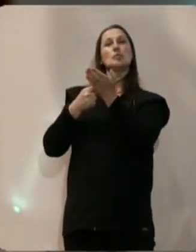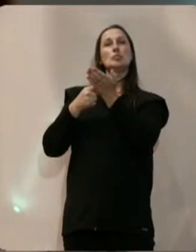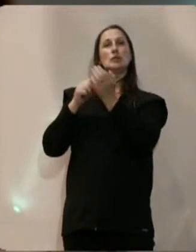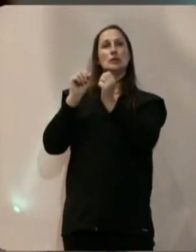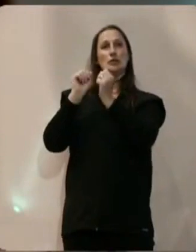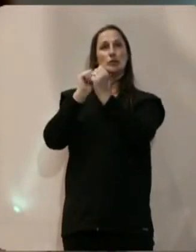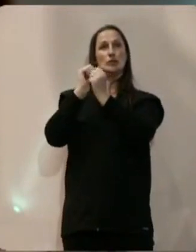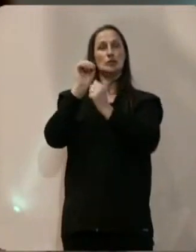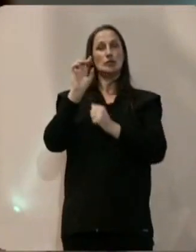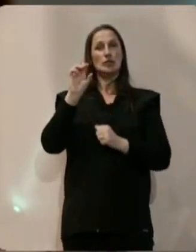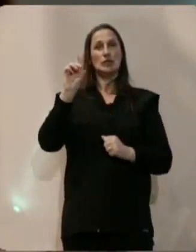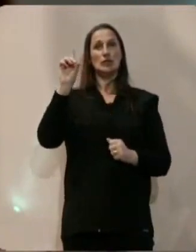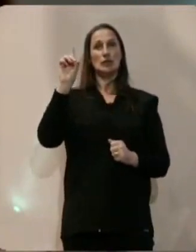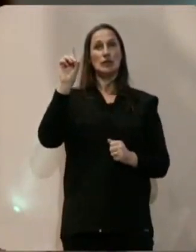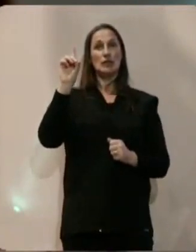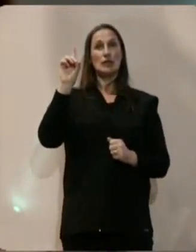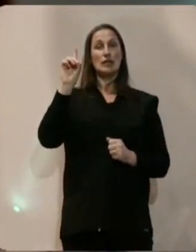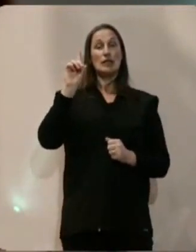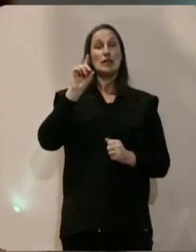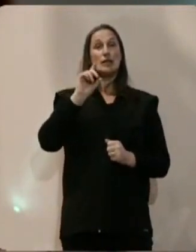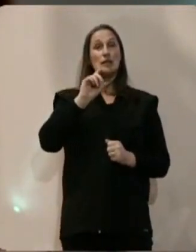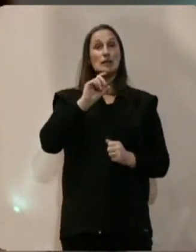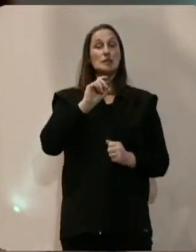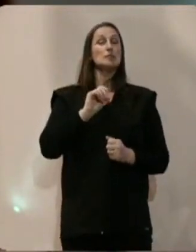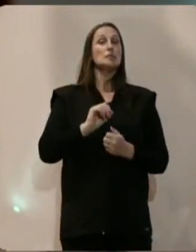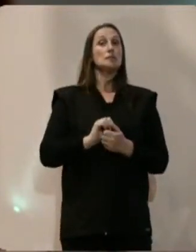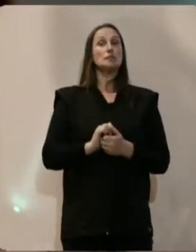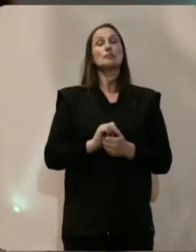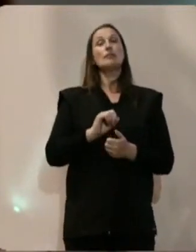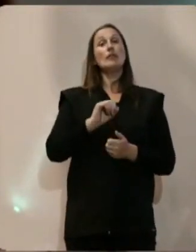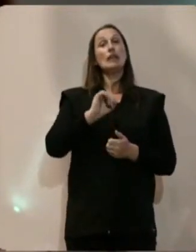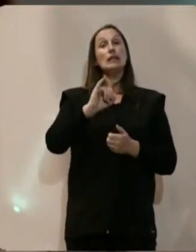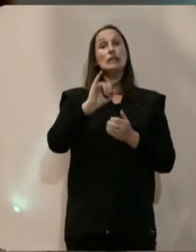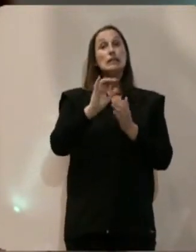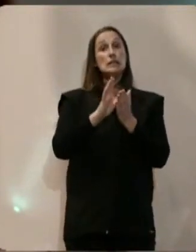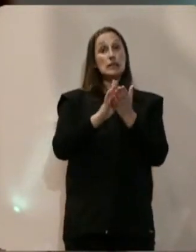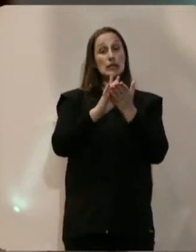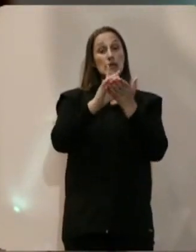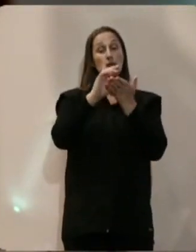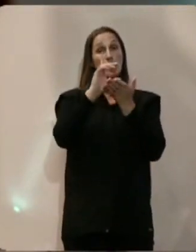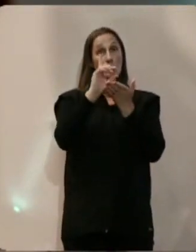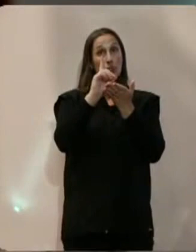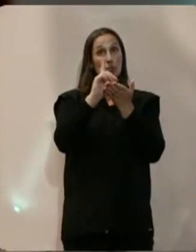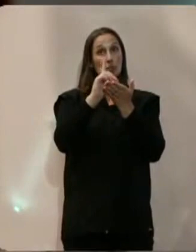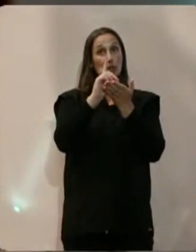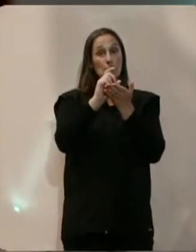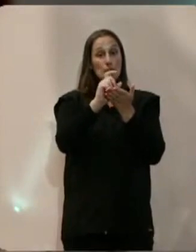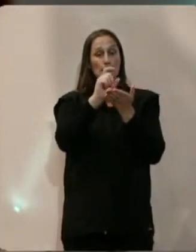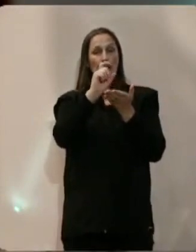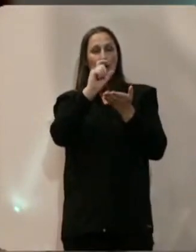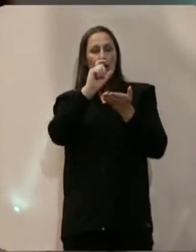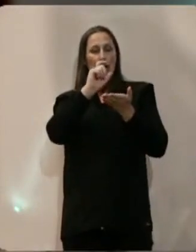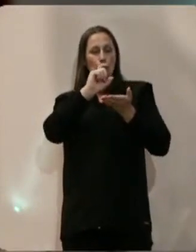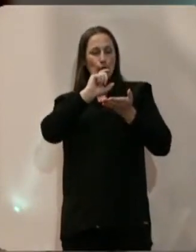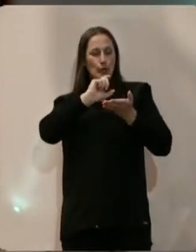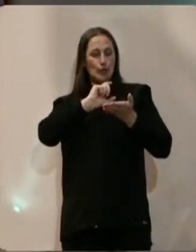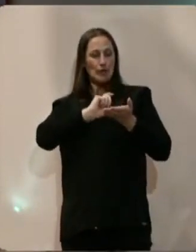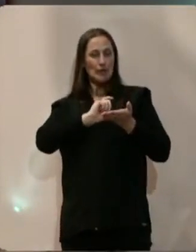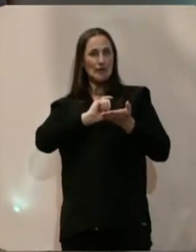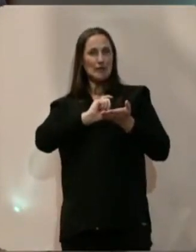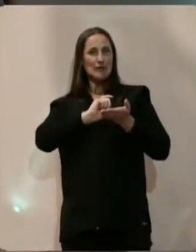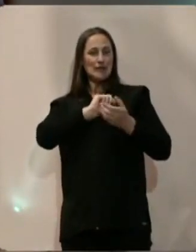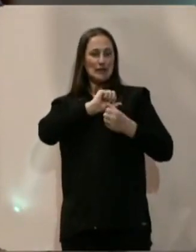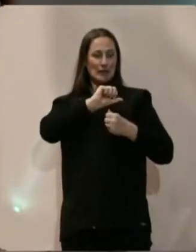Ele, e se as palavras das Escrituras estiverem promovendo dentro de nós